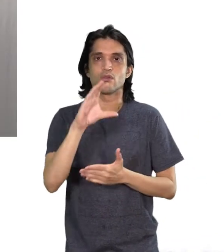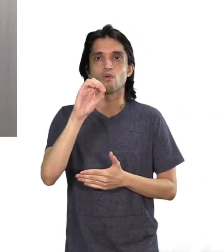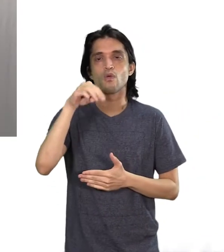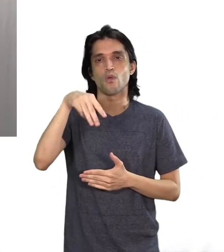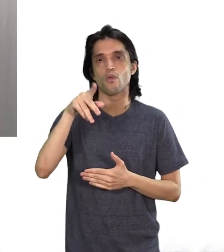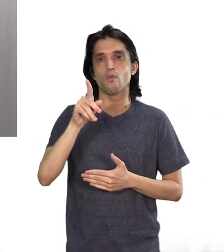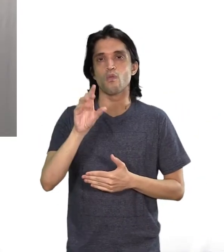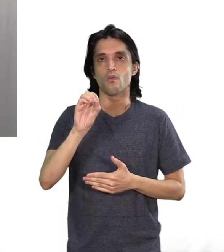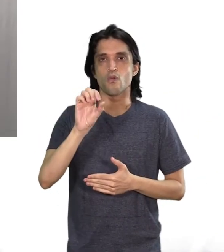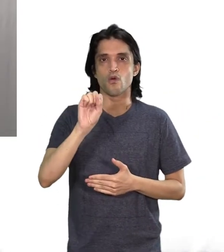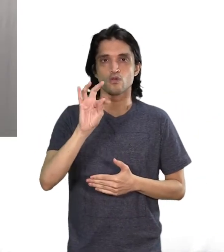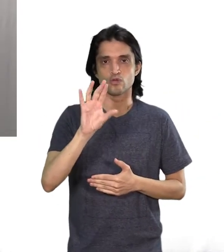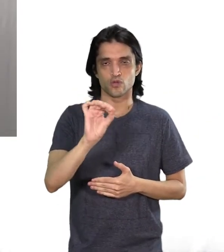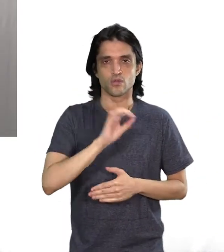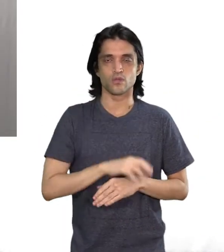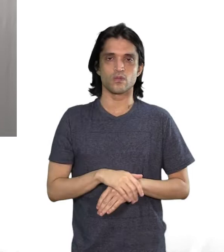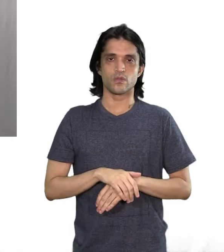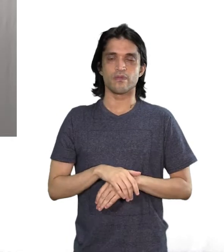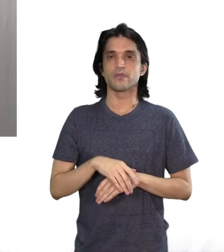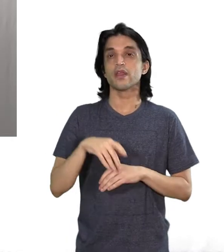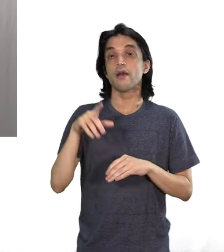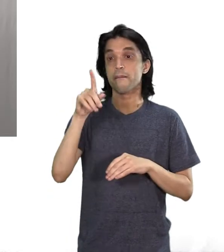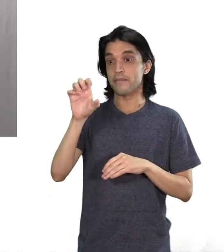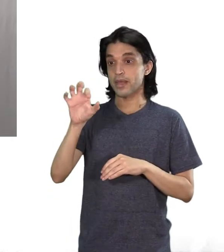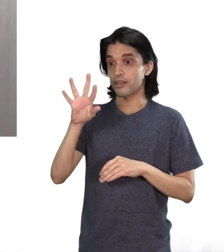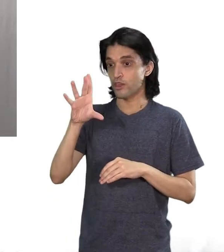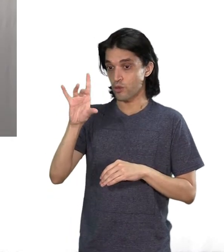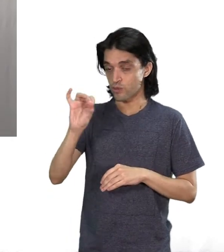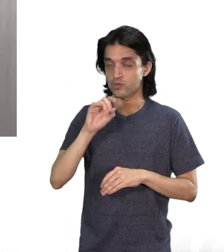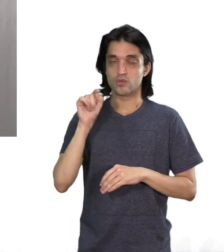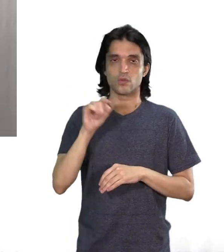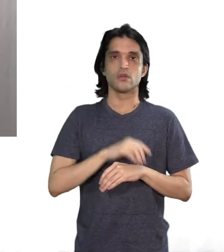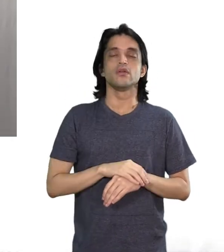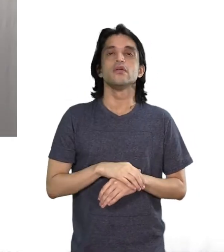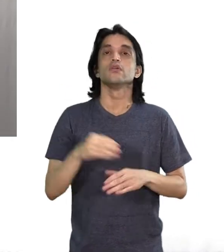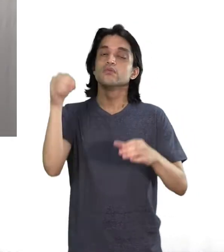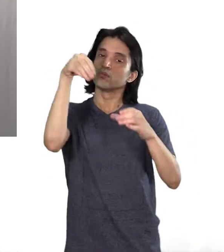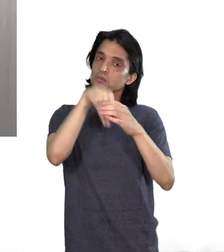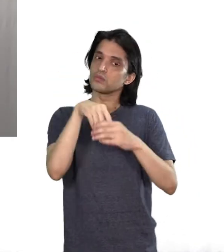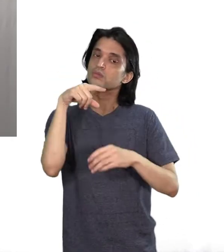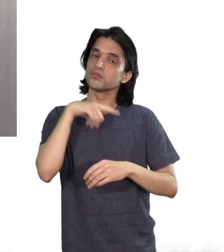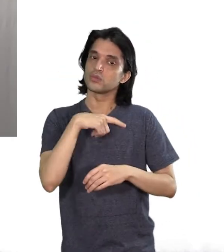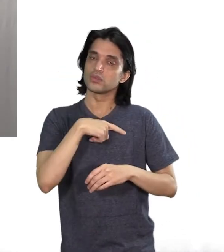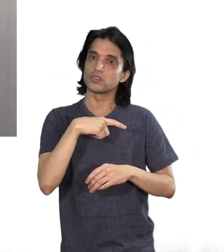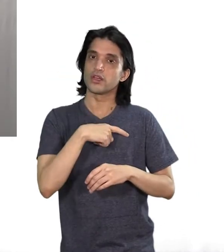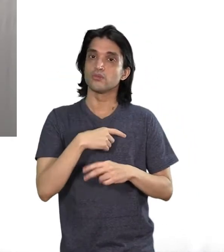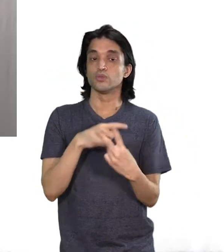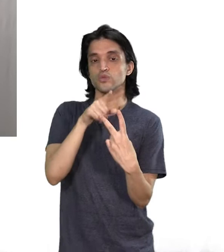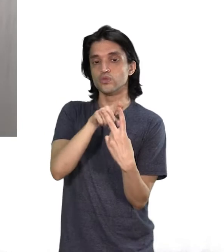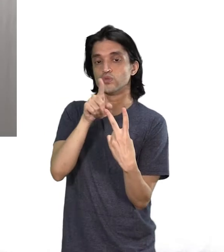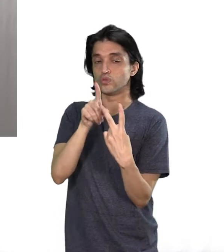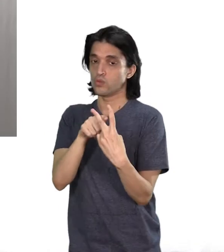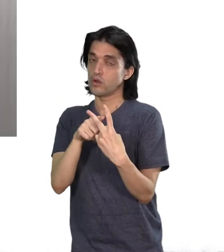O período composto, como acabamos de aprender, é aquele que contém duas ou mais orações,